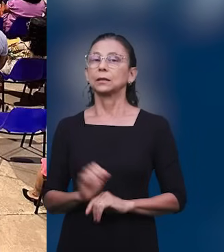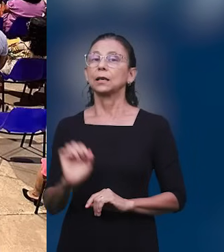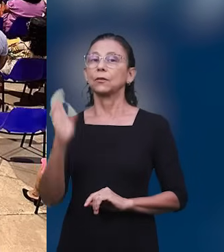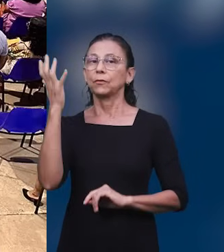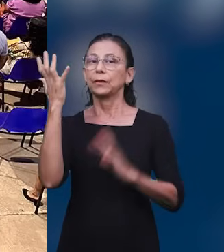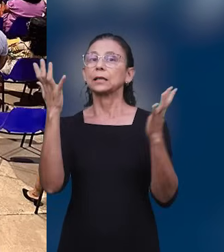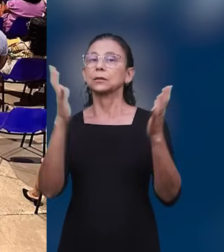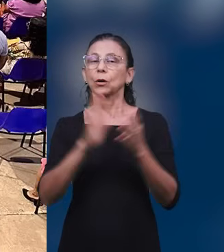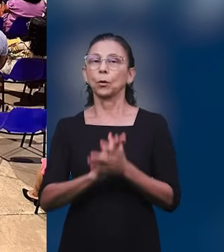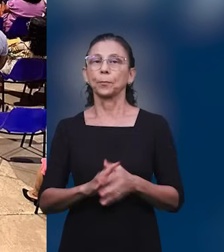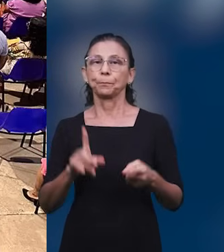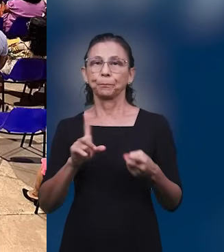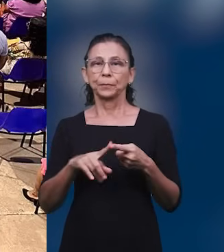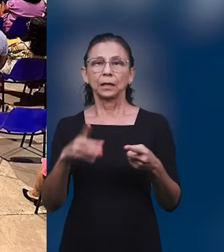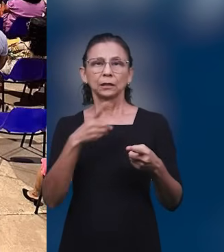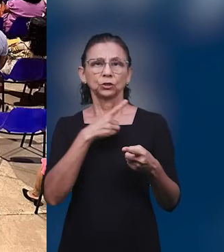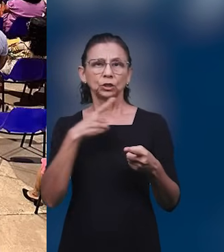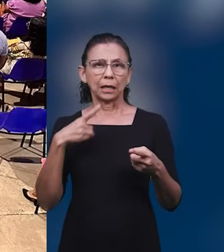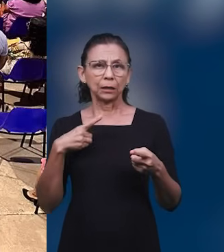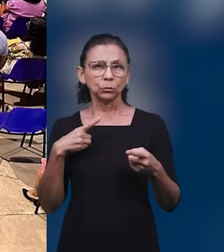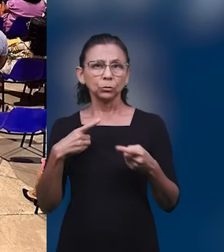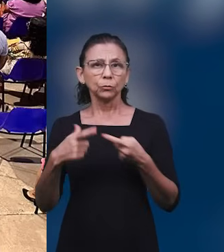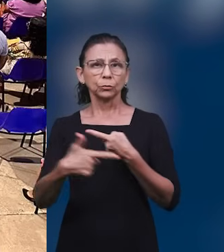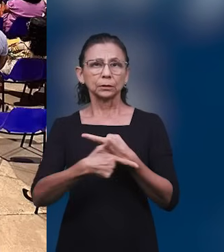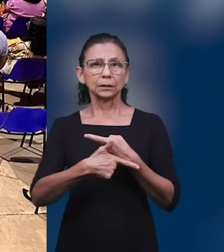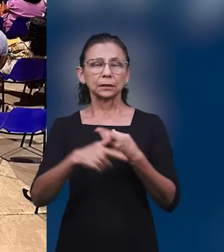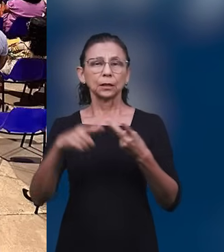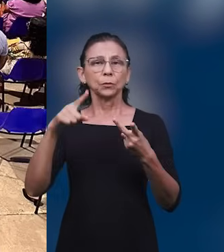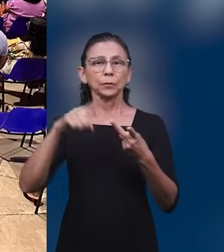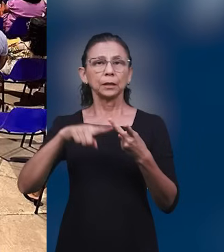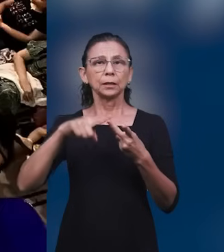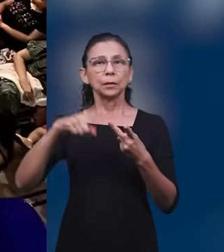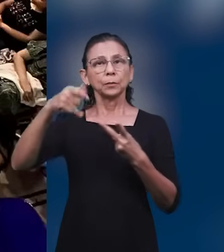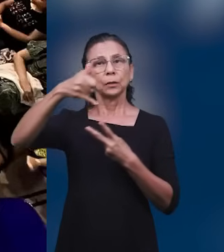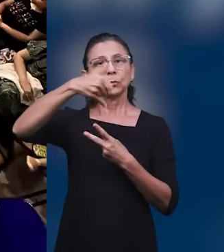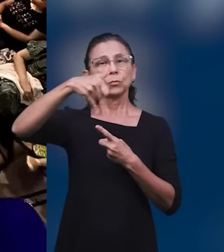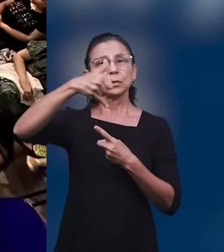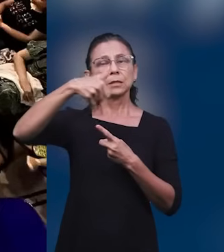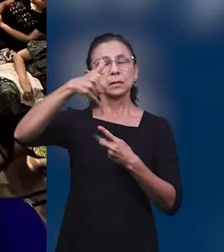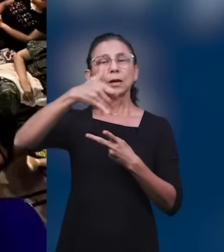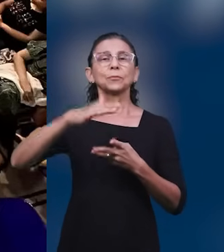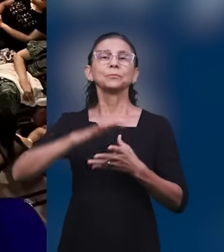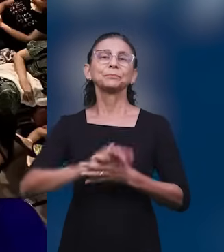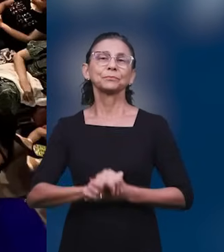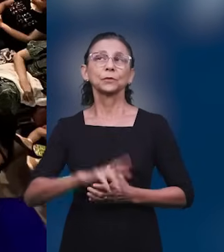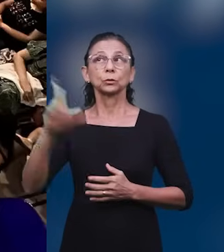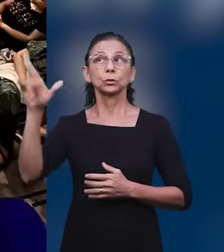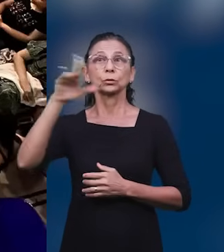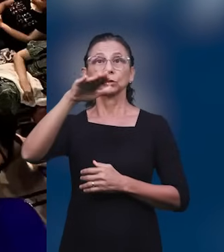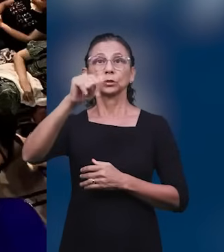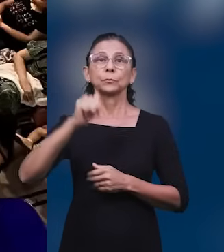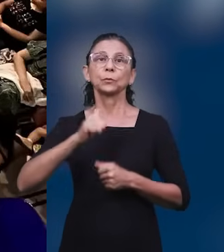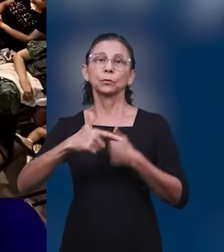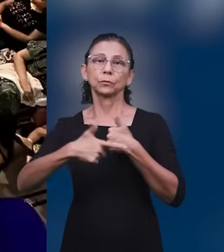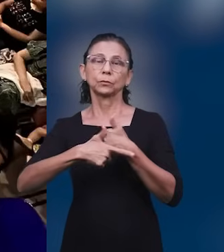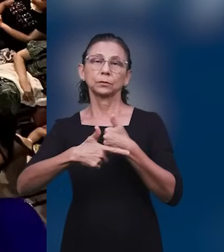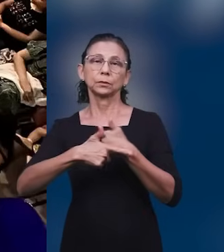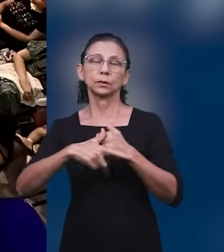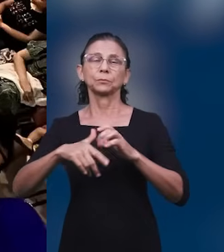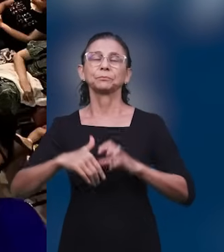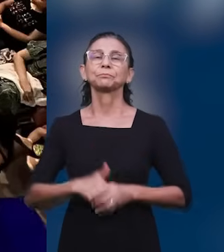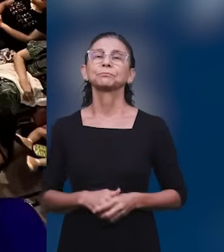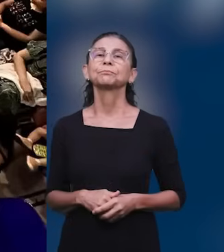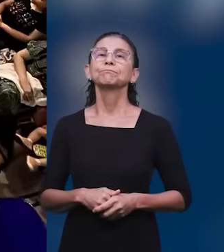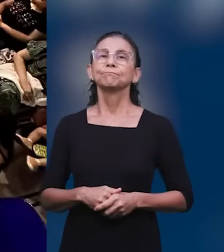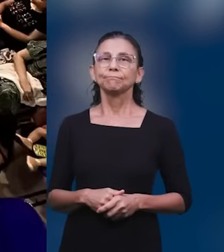levantamentos. Teve levantamento ali para diaconato e também uma unção, e nós glorificamos ao nome do Senhor. Diaconato e unção ali do